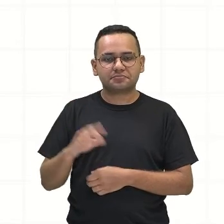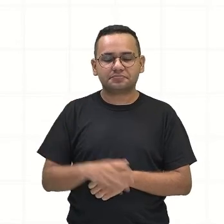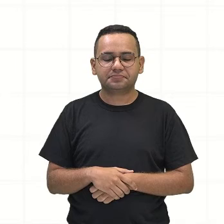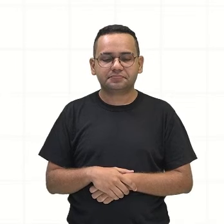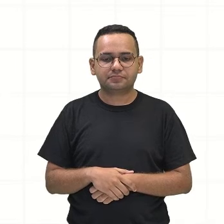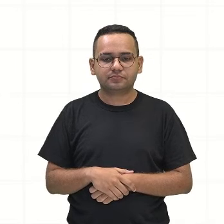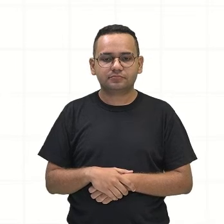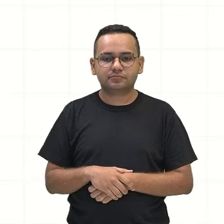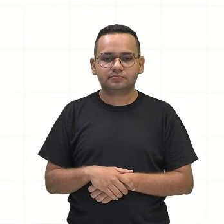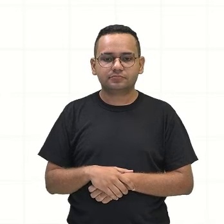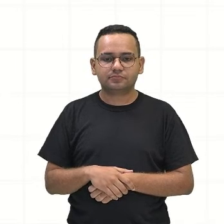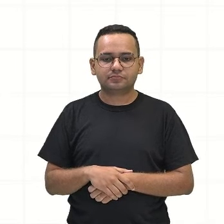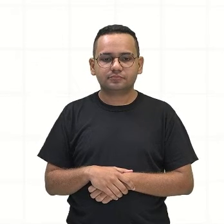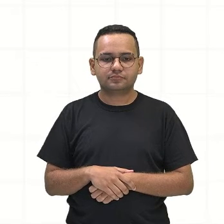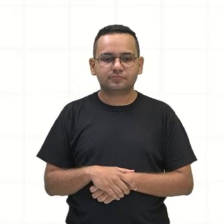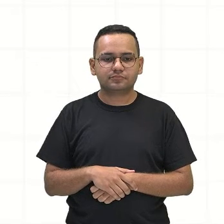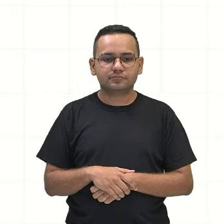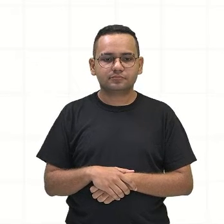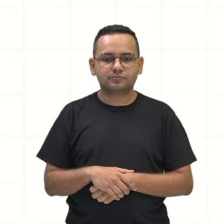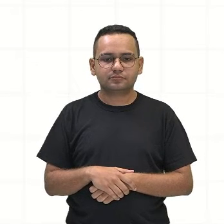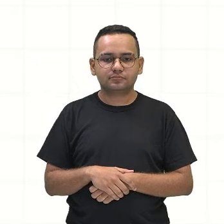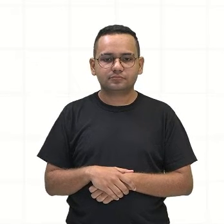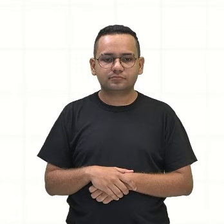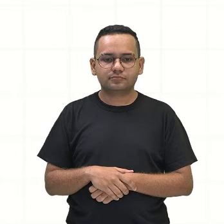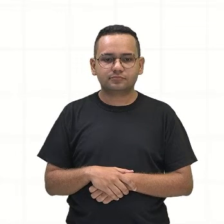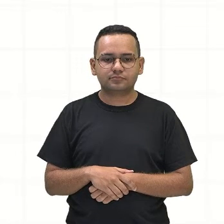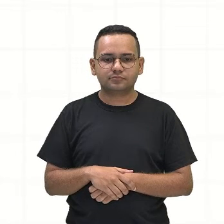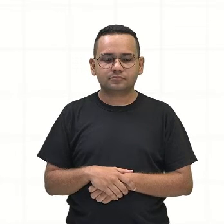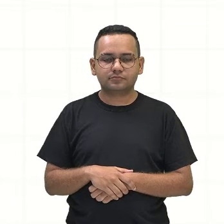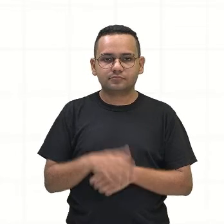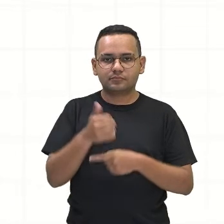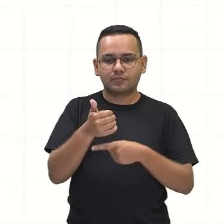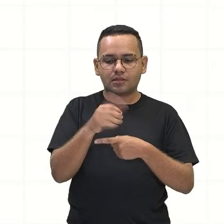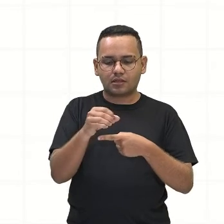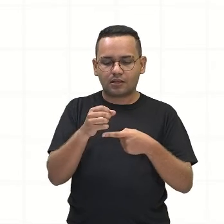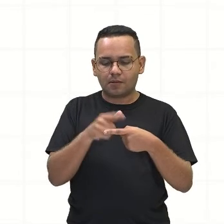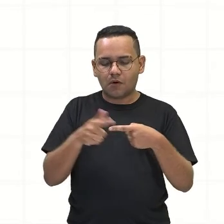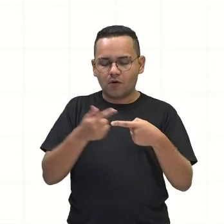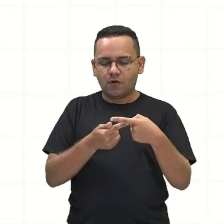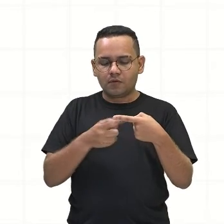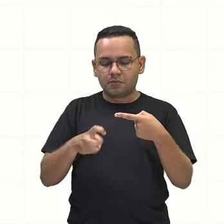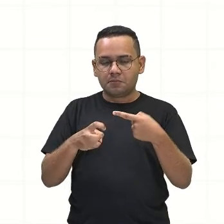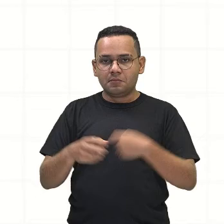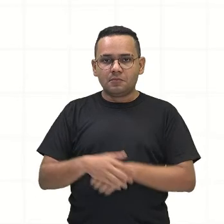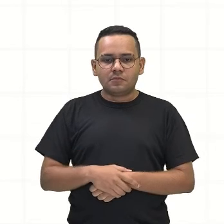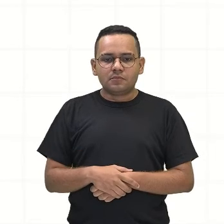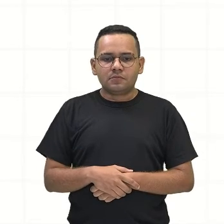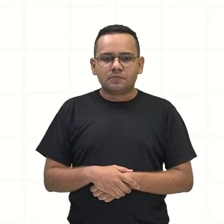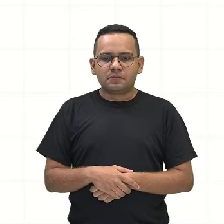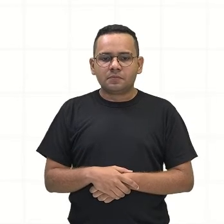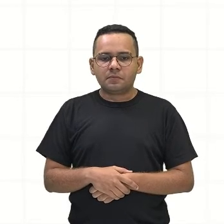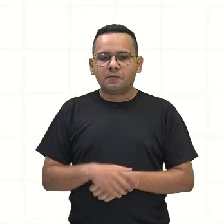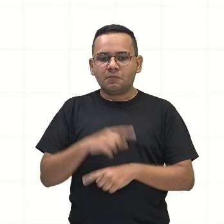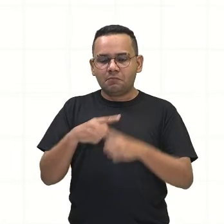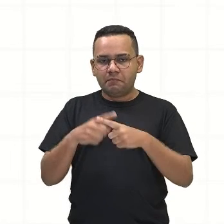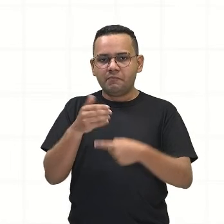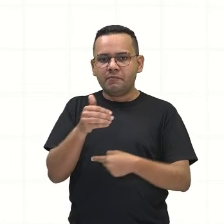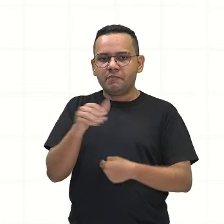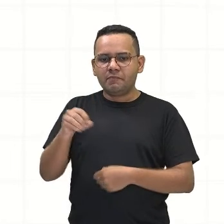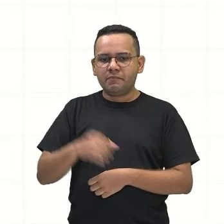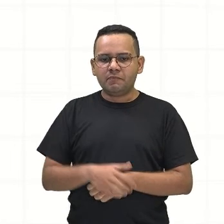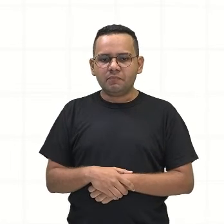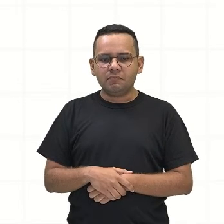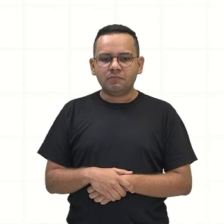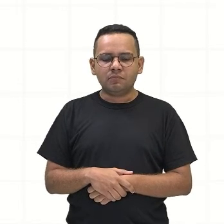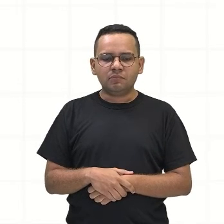Caso você queira fazer a conta para conferir, né? Ó, vai